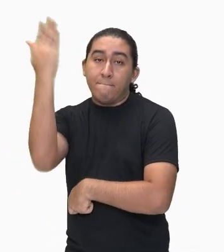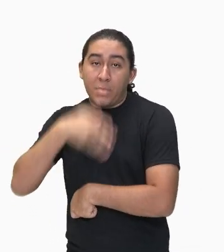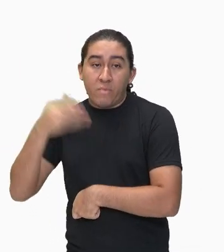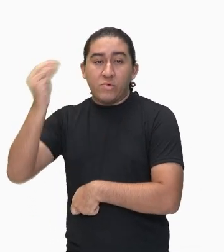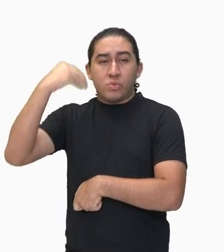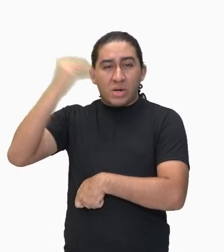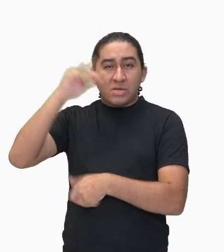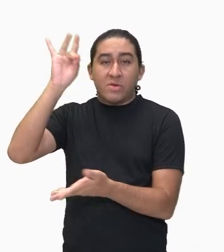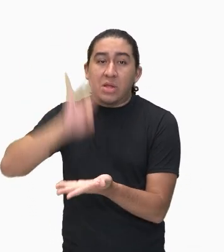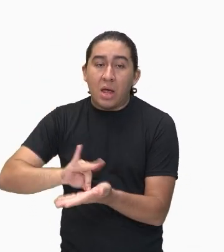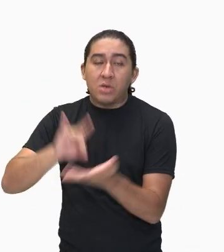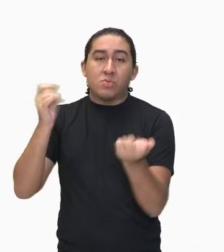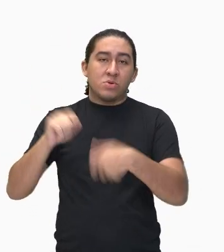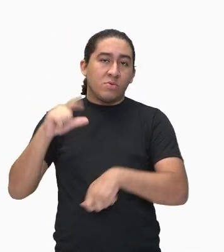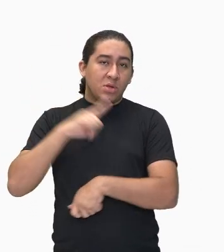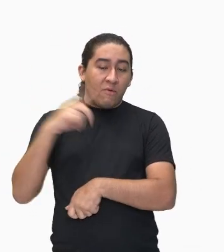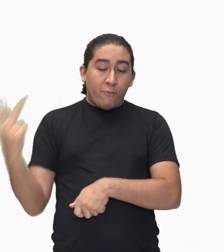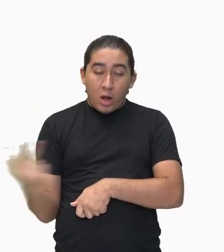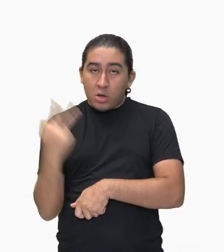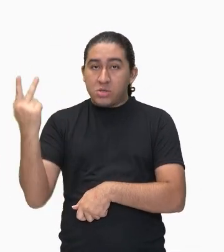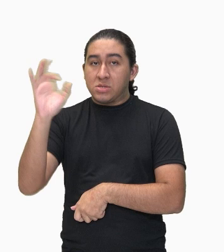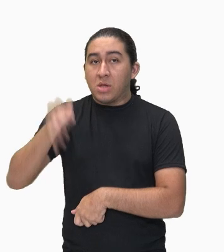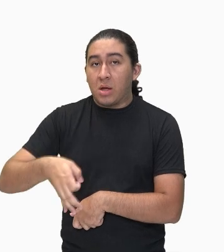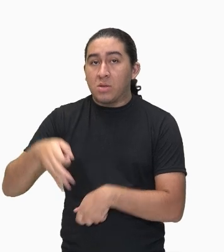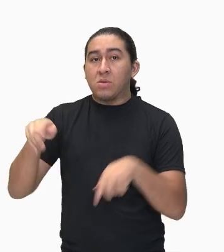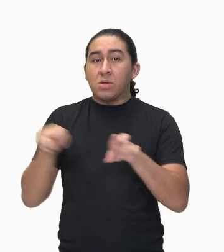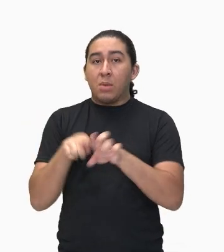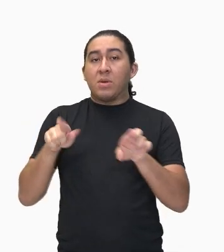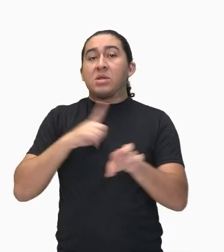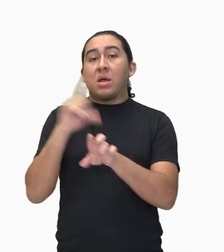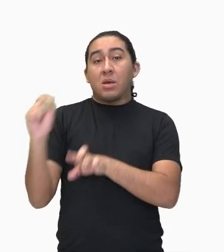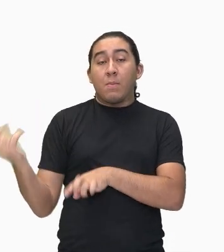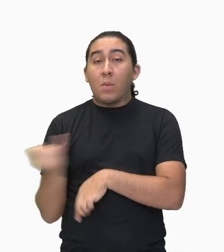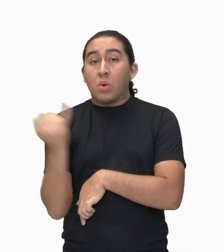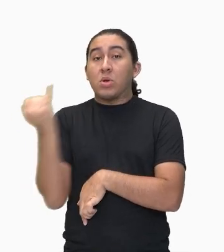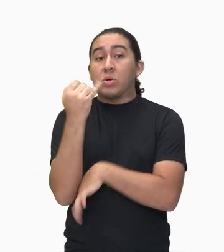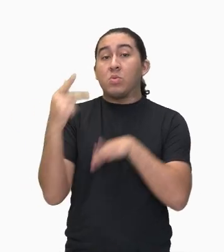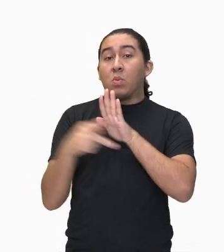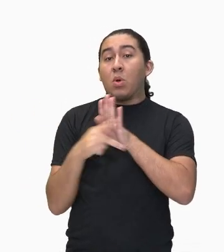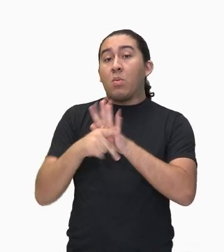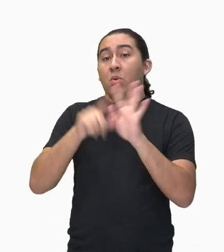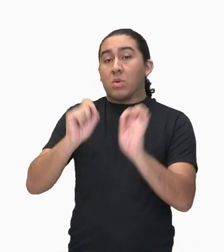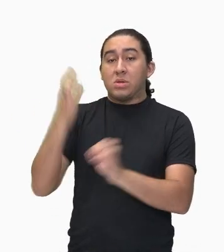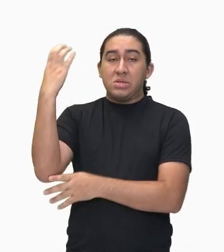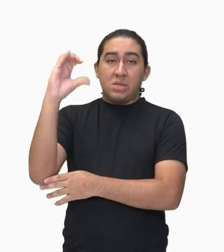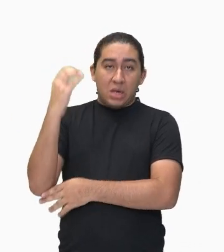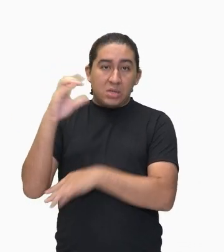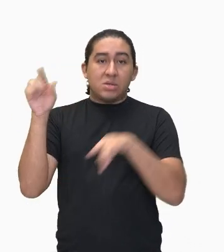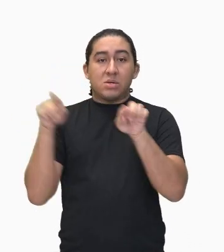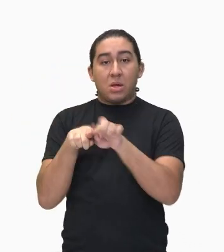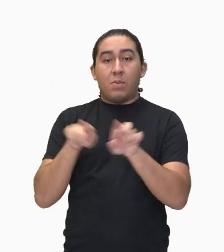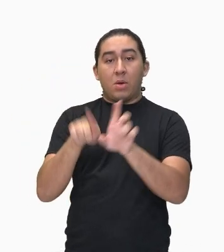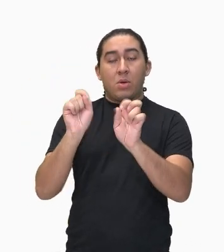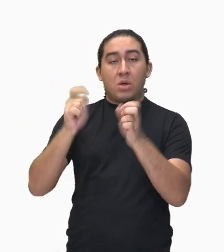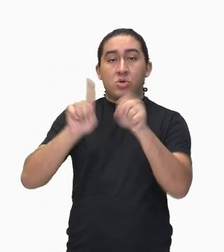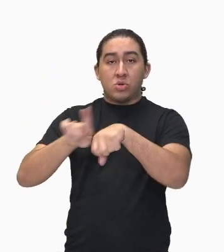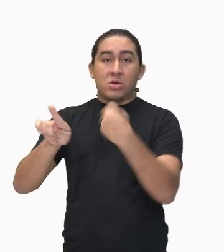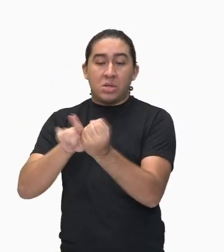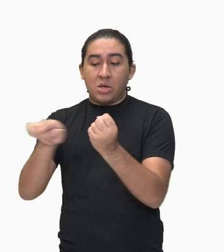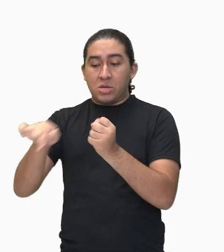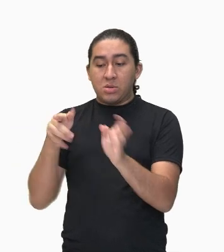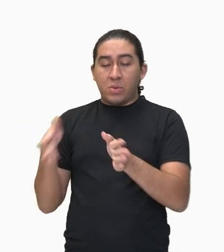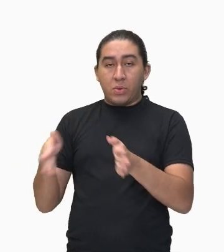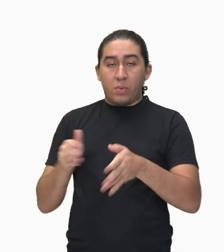ter valor, para ser importante para a ciência e para a sociedade da